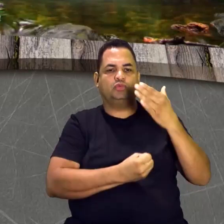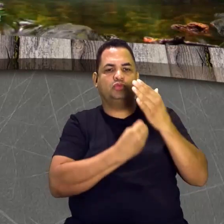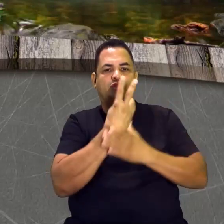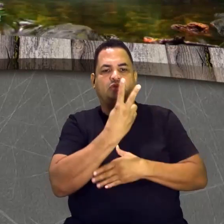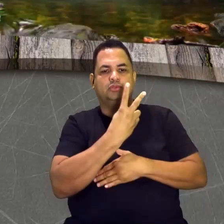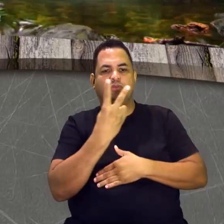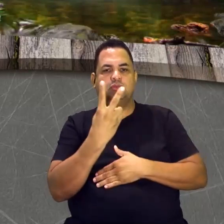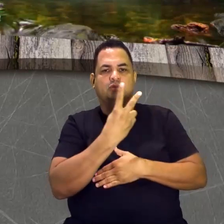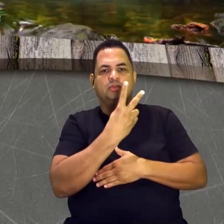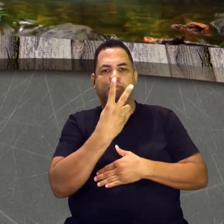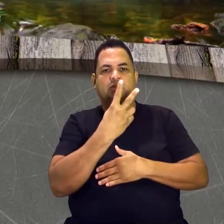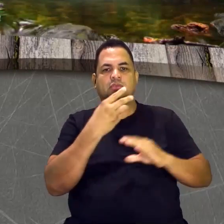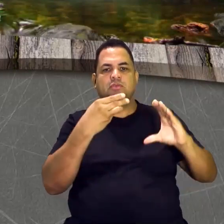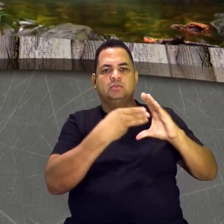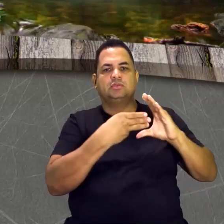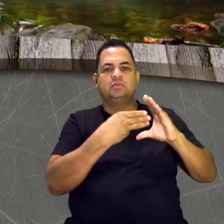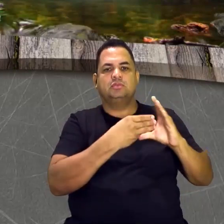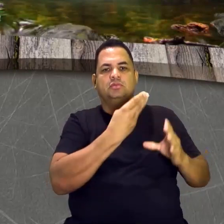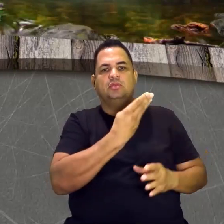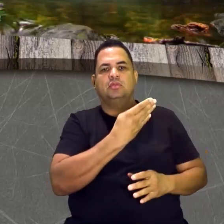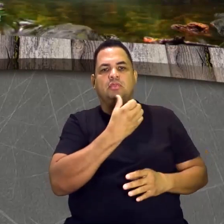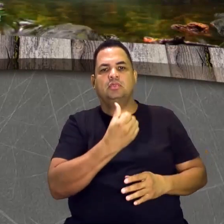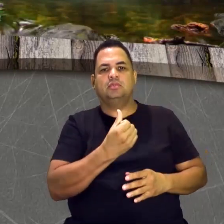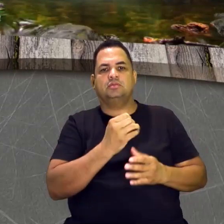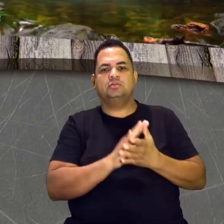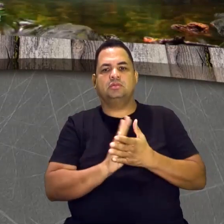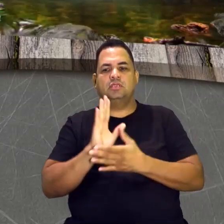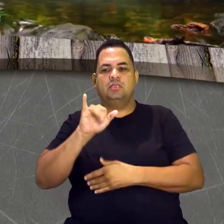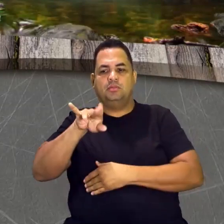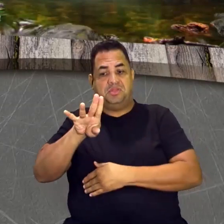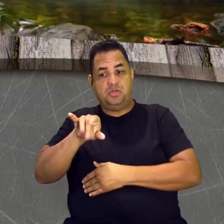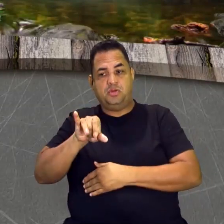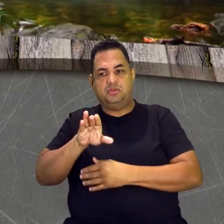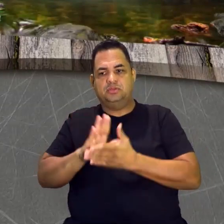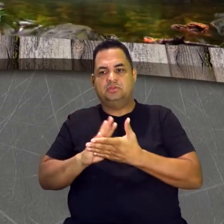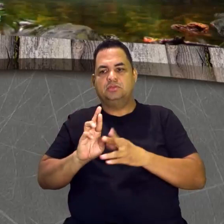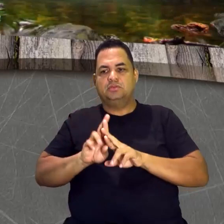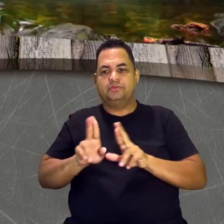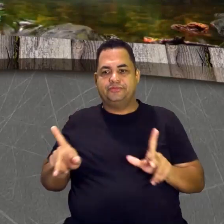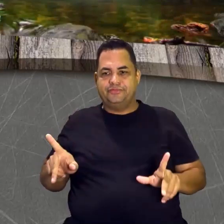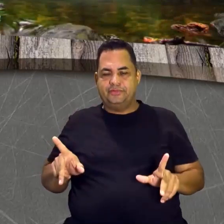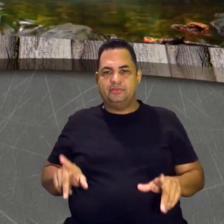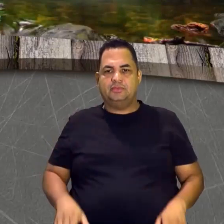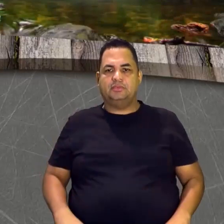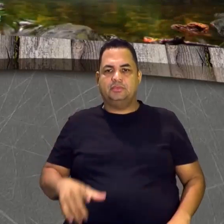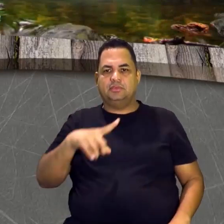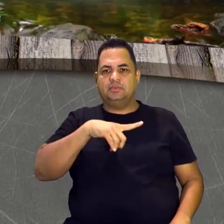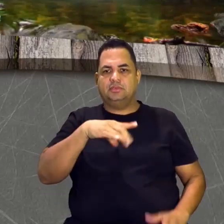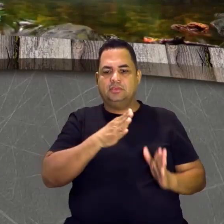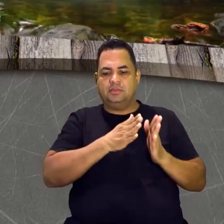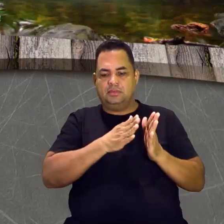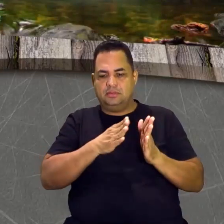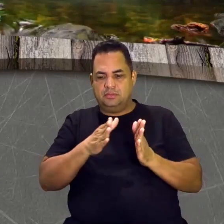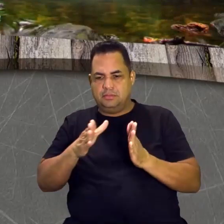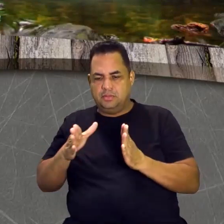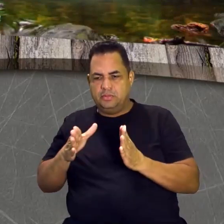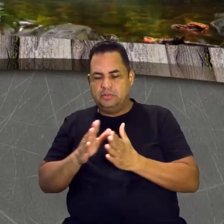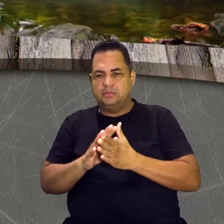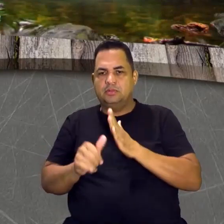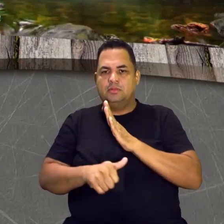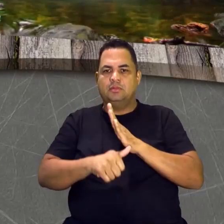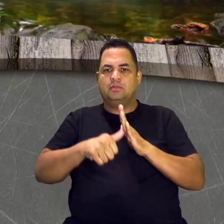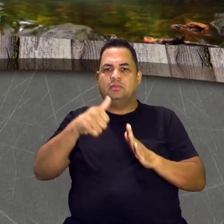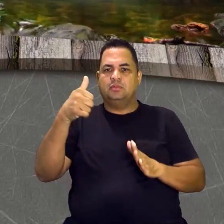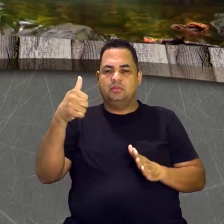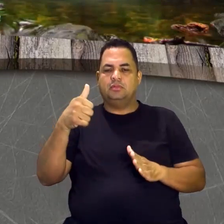com 46 cromossomos. Na meiose, essa dinâmica é diferente, né, professora? Vai ter uma fase inicial, ou seja,